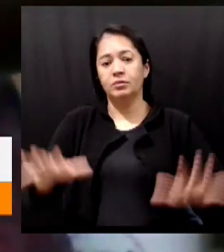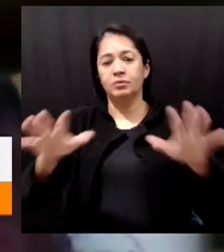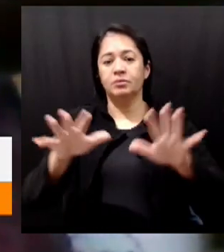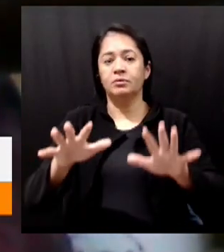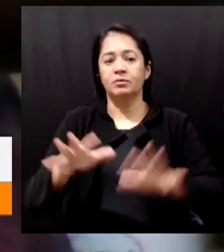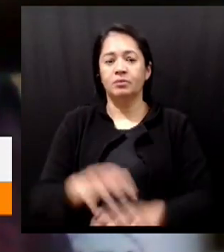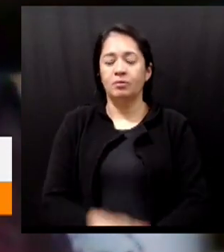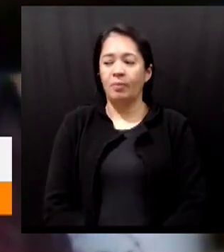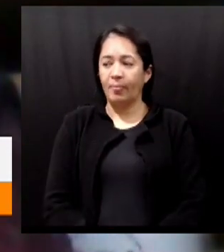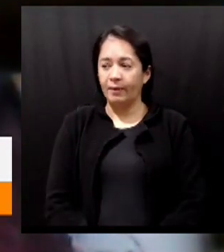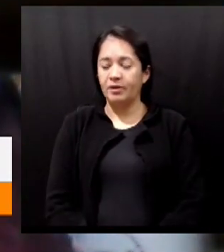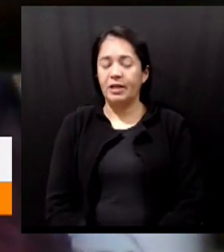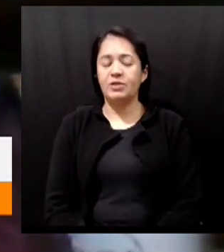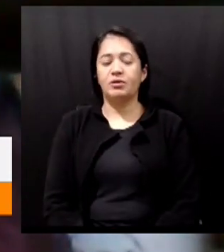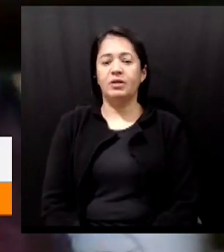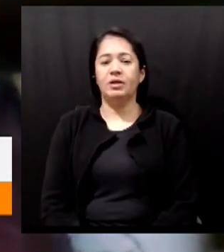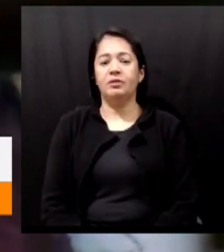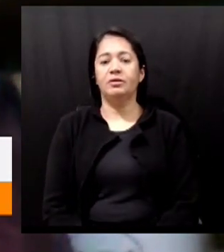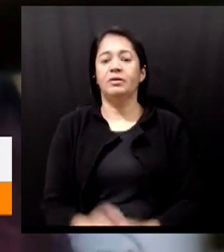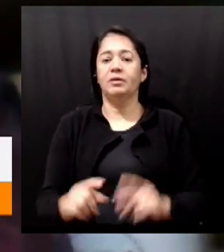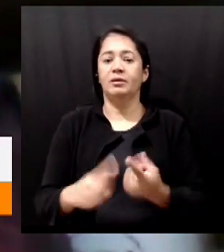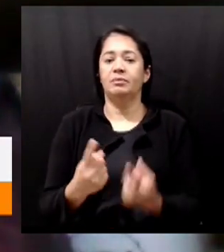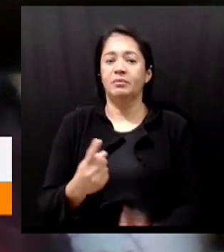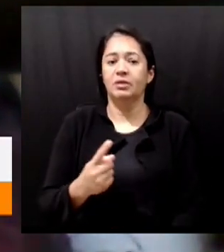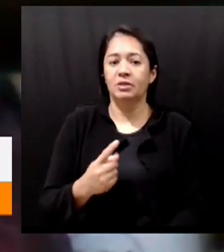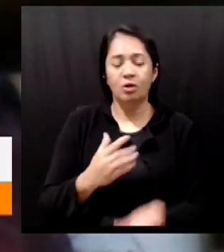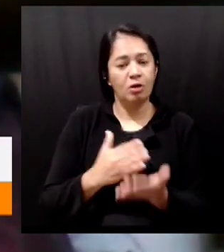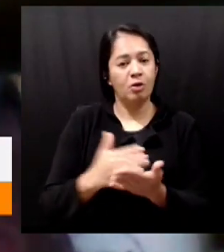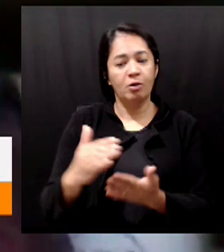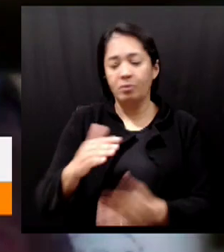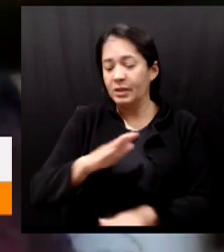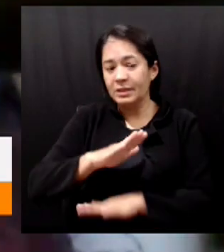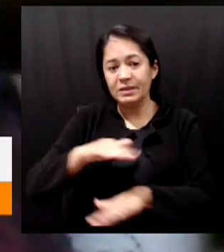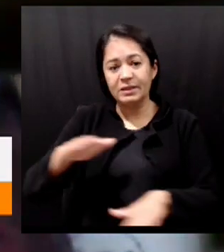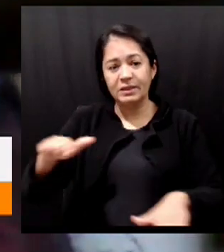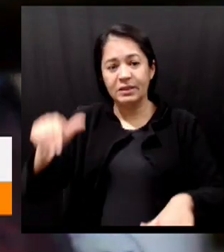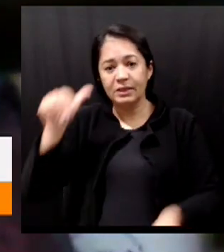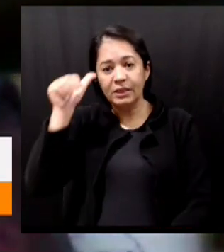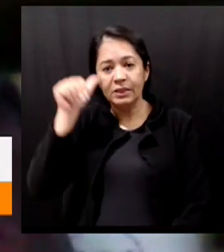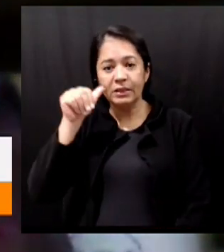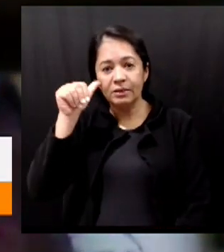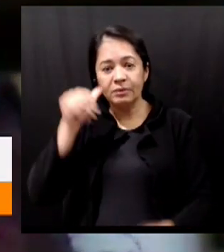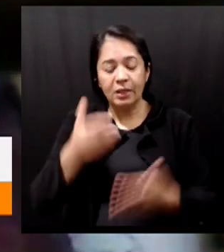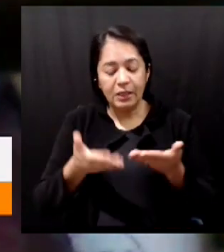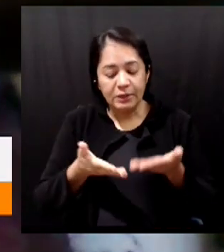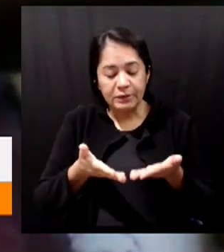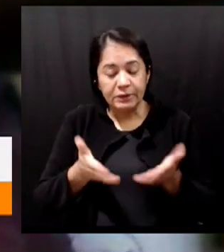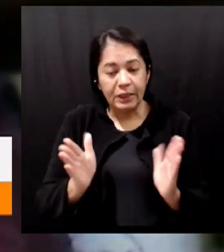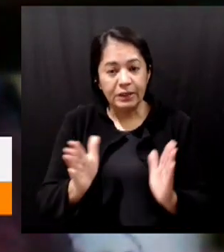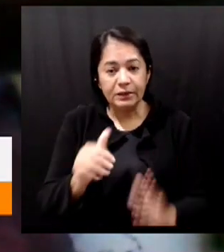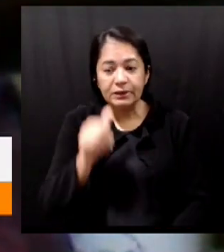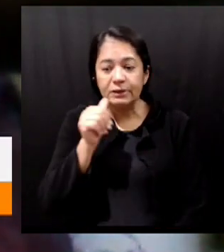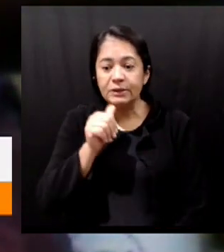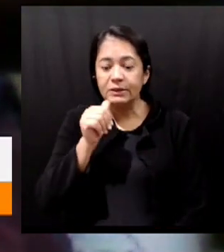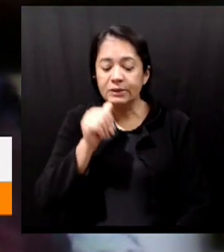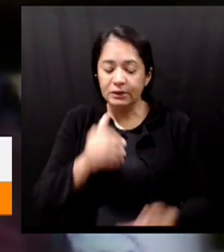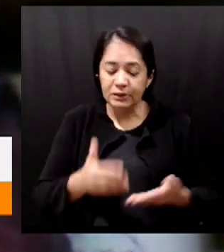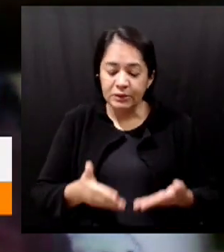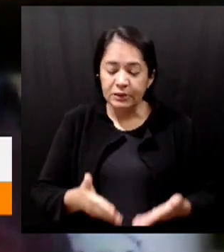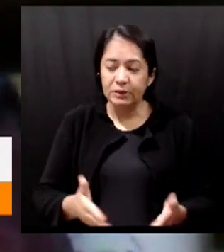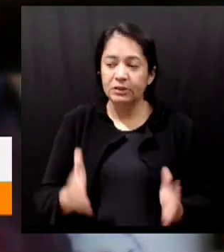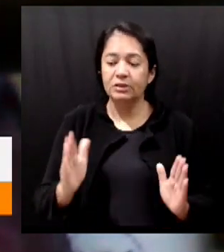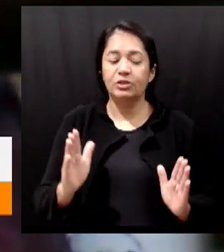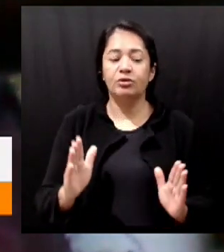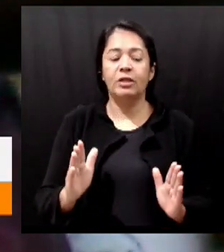desde criança. A mulher nasce, a menina, e já é